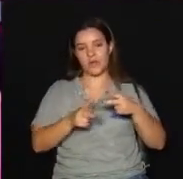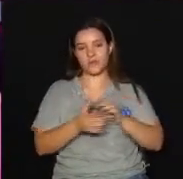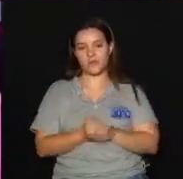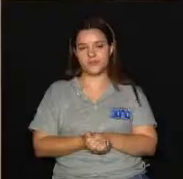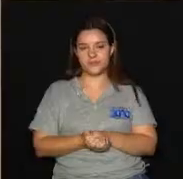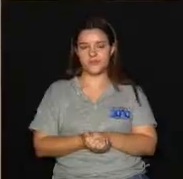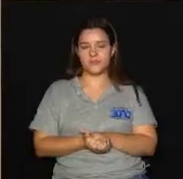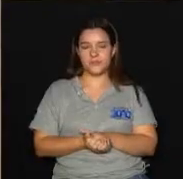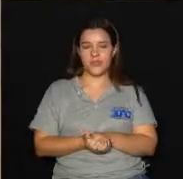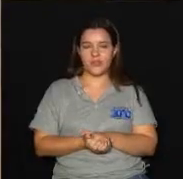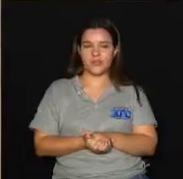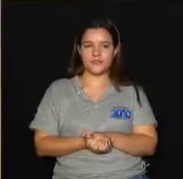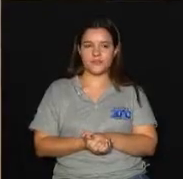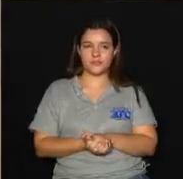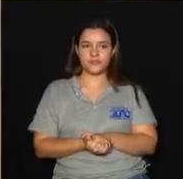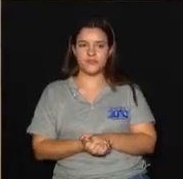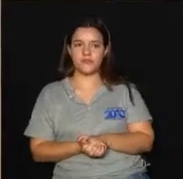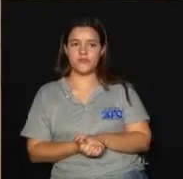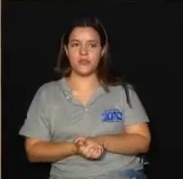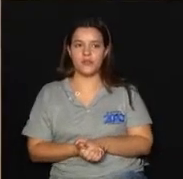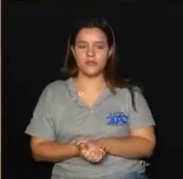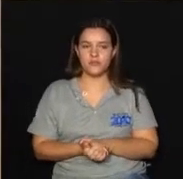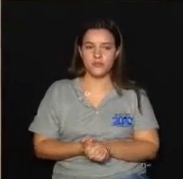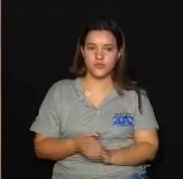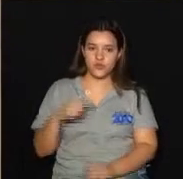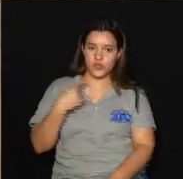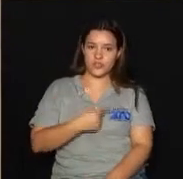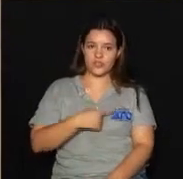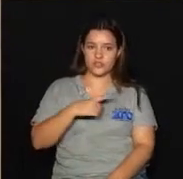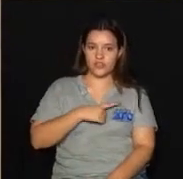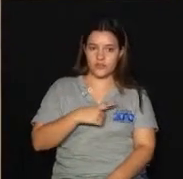Paulo, nós tivemos